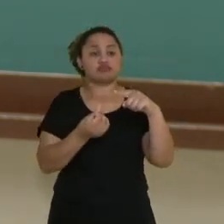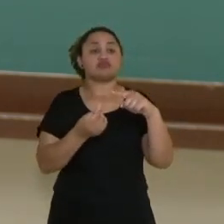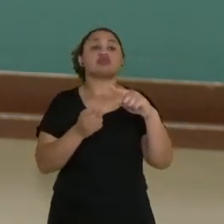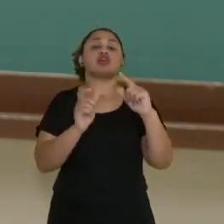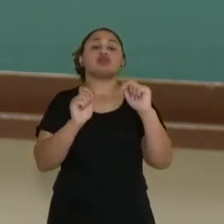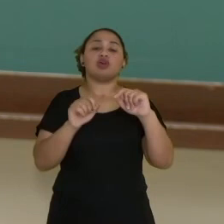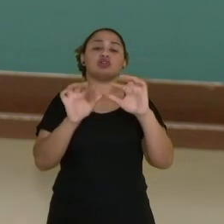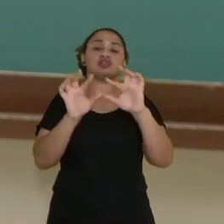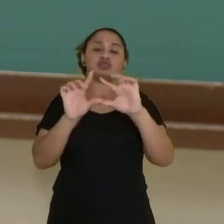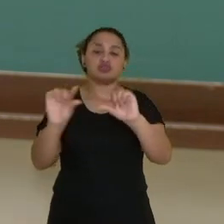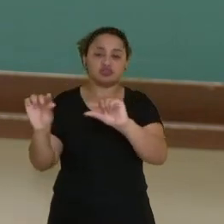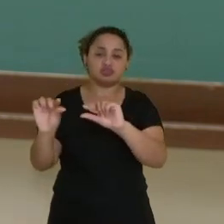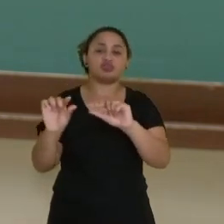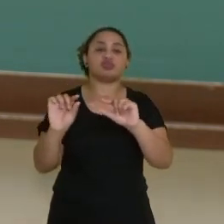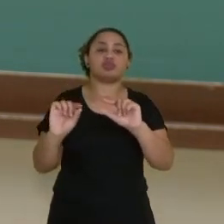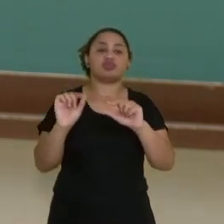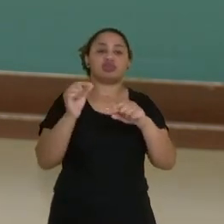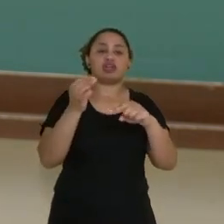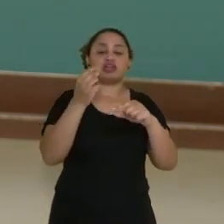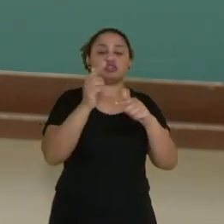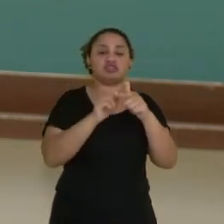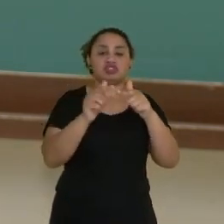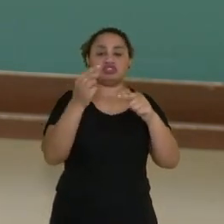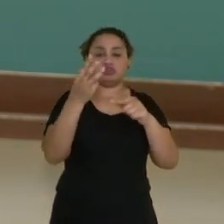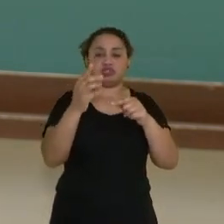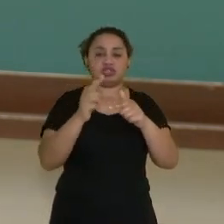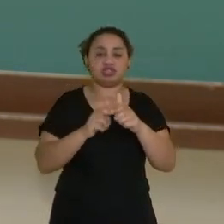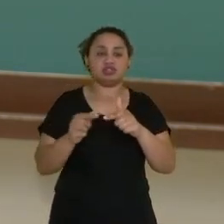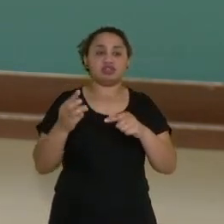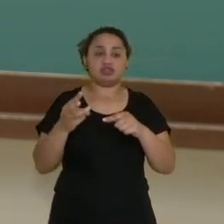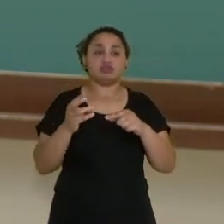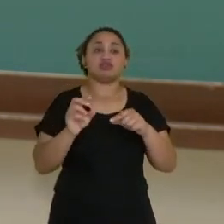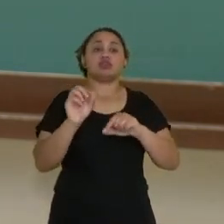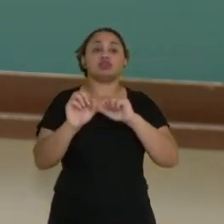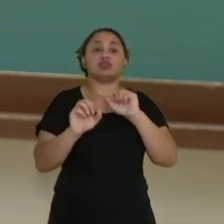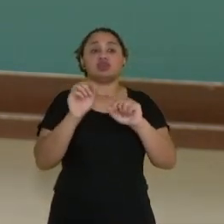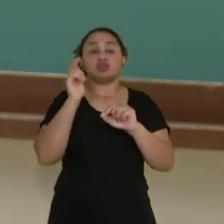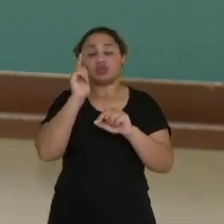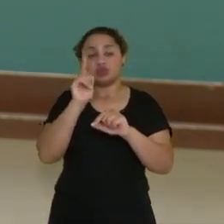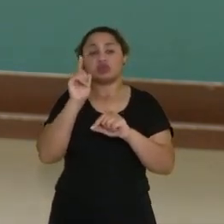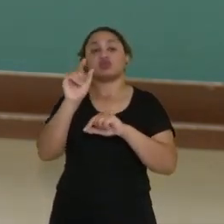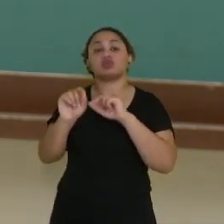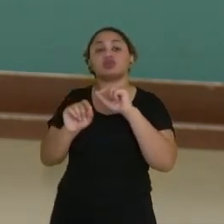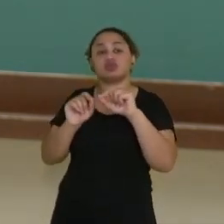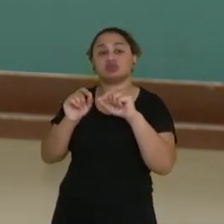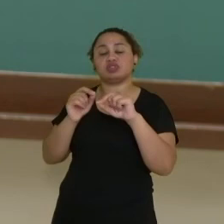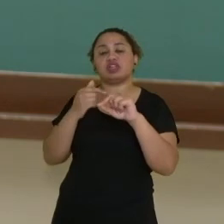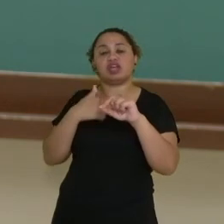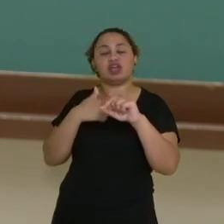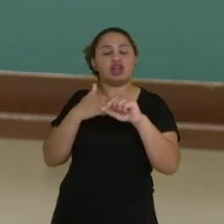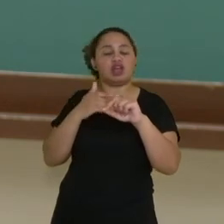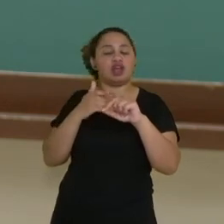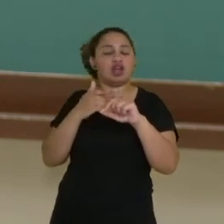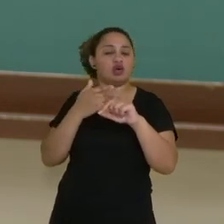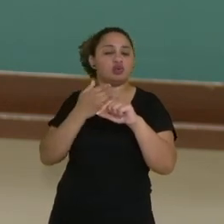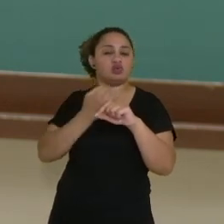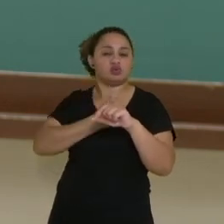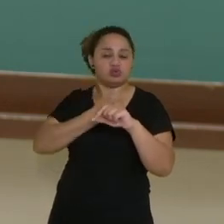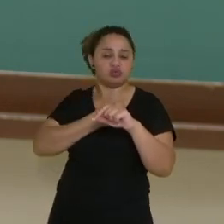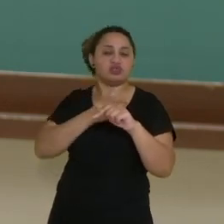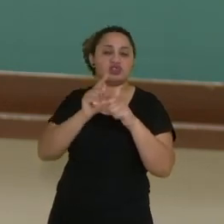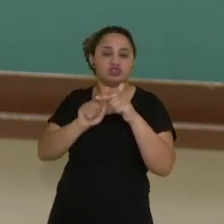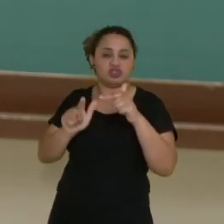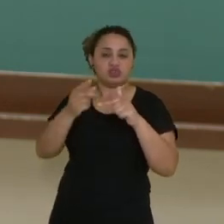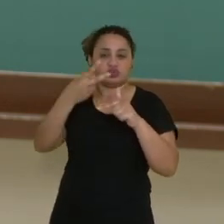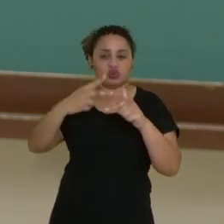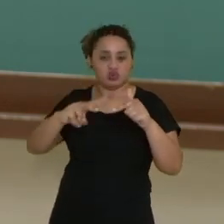sextos. Se eu simplificar 3 sextos por 3, por exemplo, onde 3 é o máximo divisor comum entre 3 e